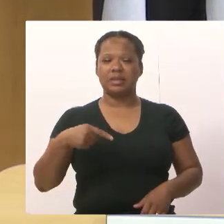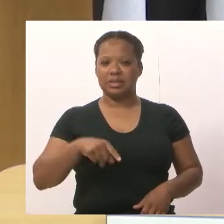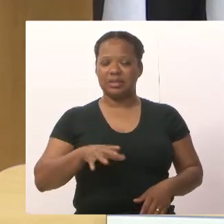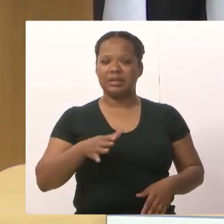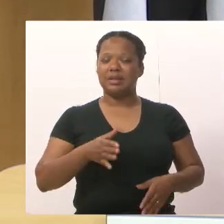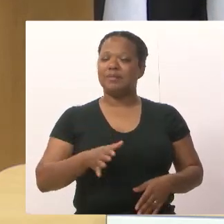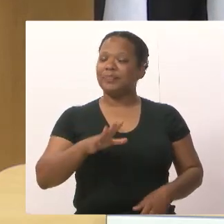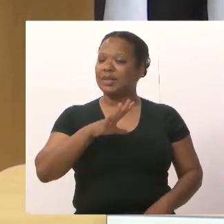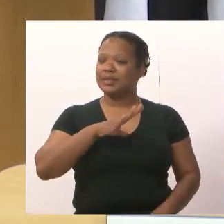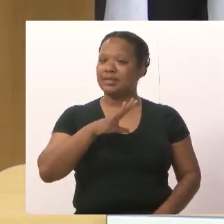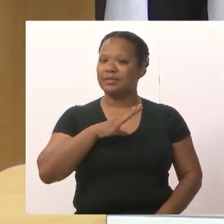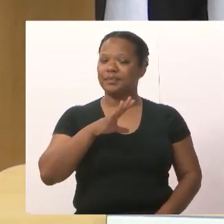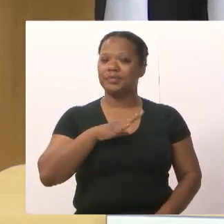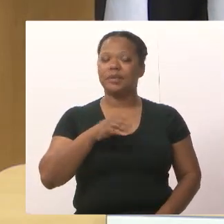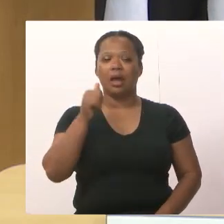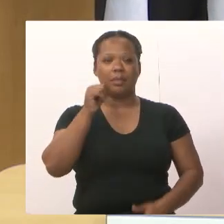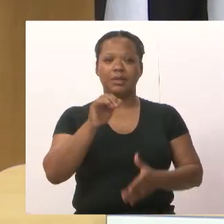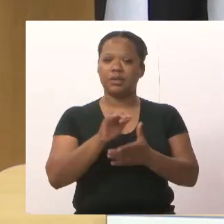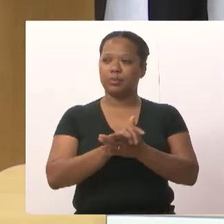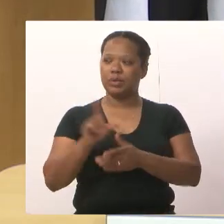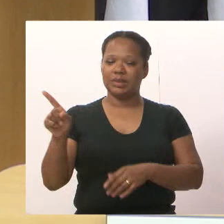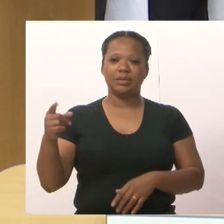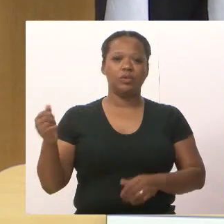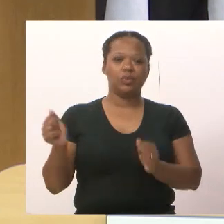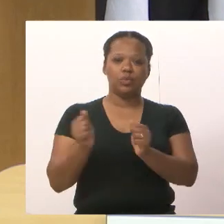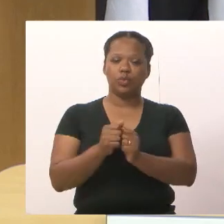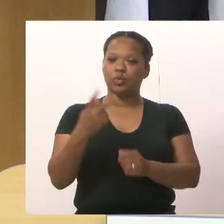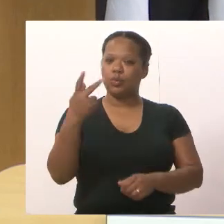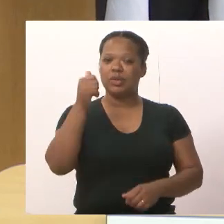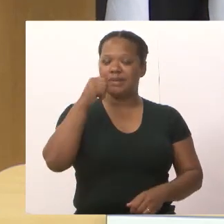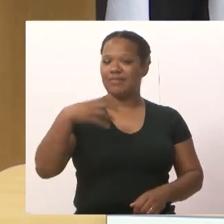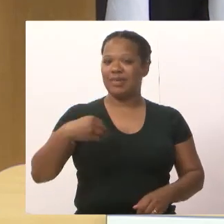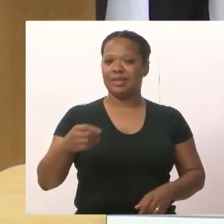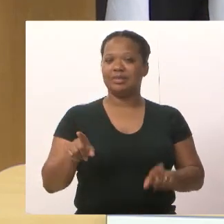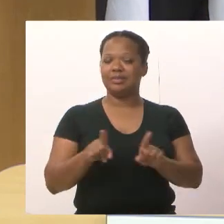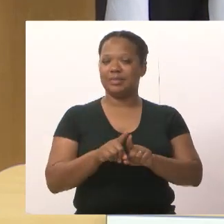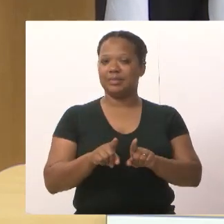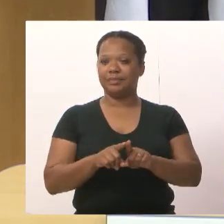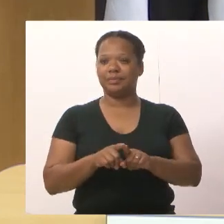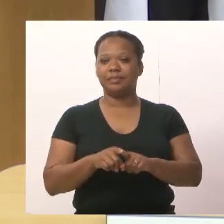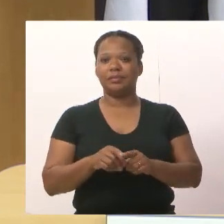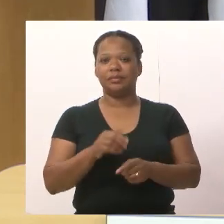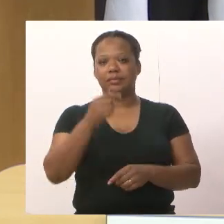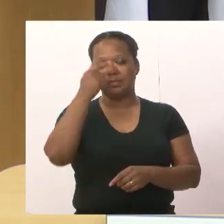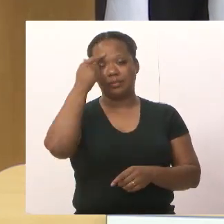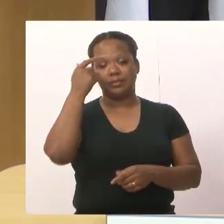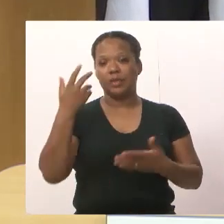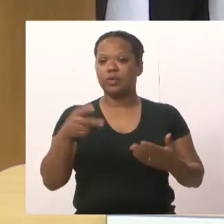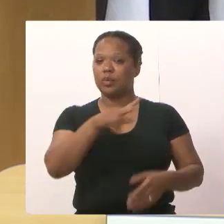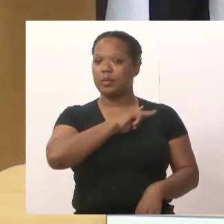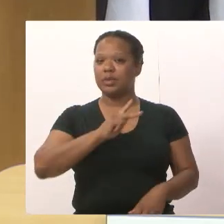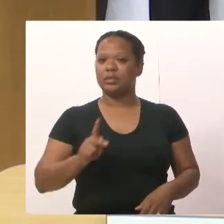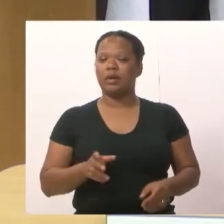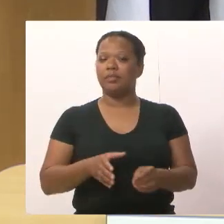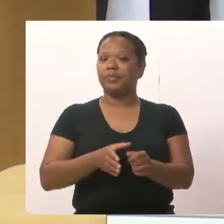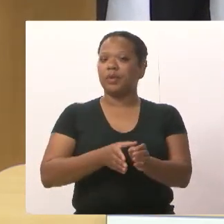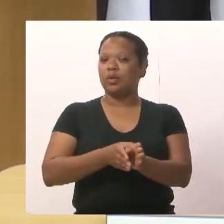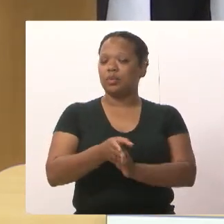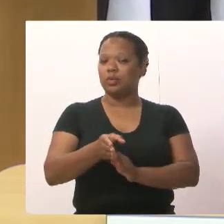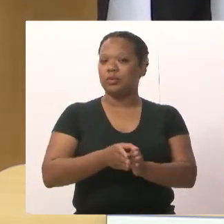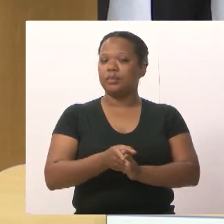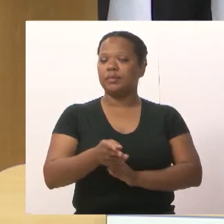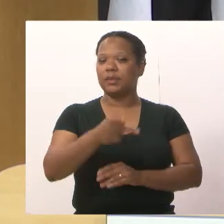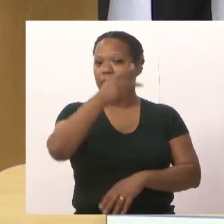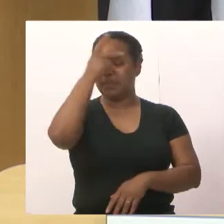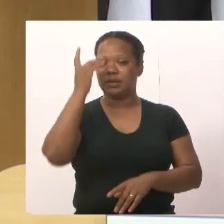Neves, que está me acompanhando, está aqui, e tenho 2 filhas. Atualmente sou o presidente do Conselho Municipal da Pessoa